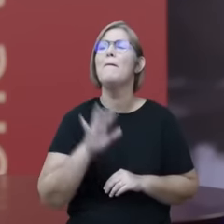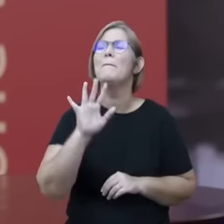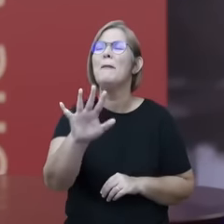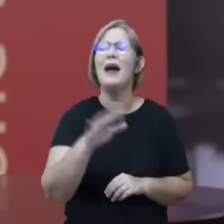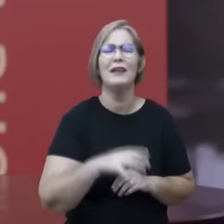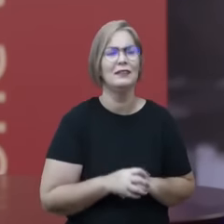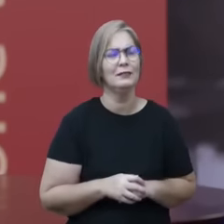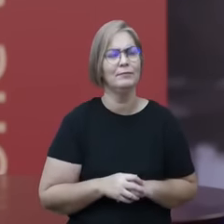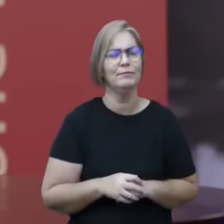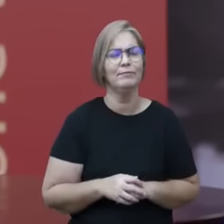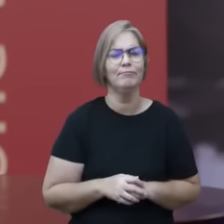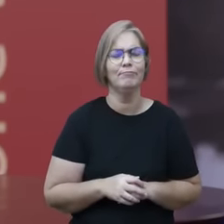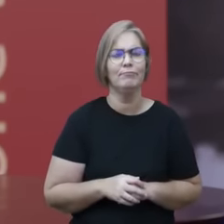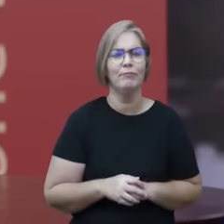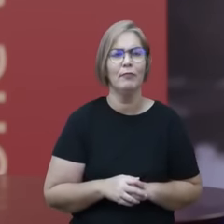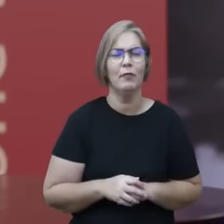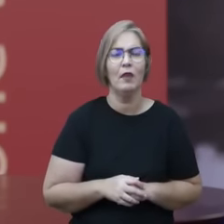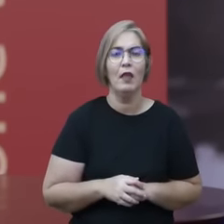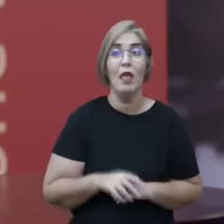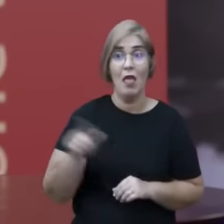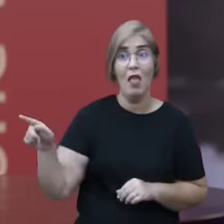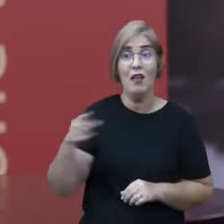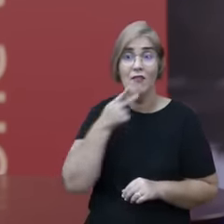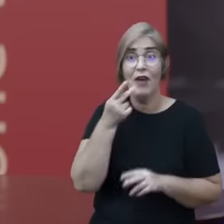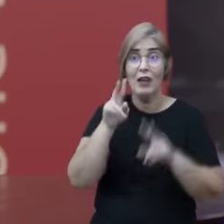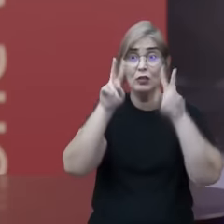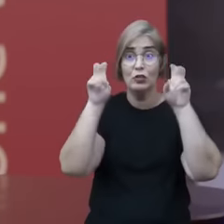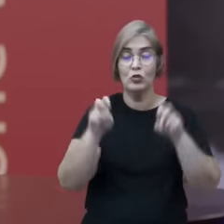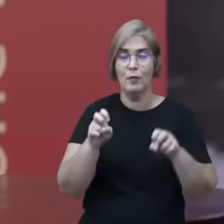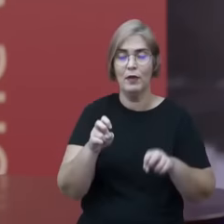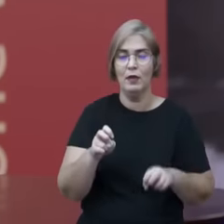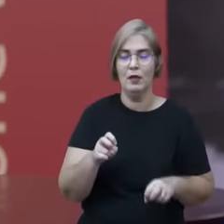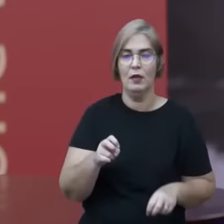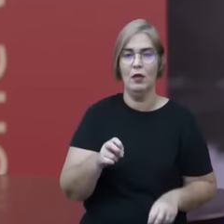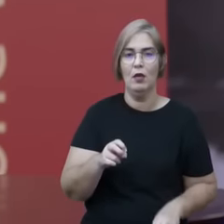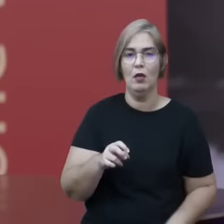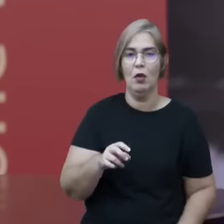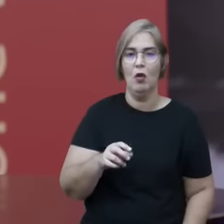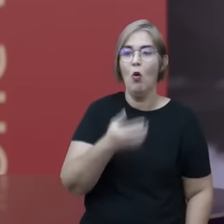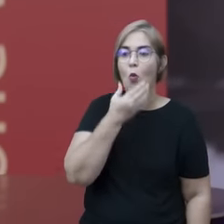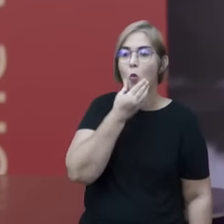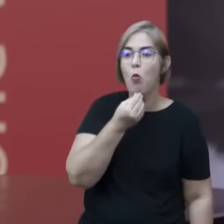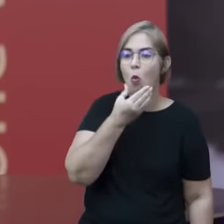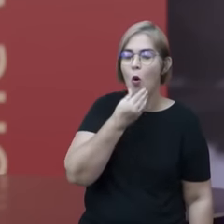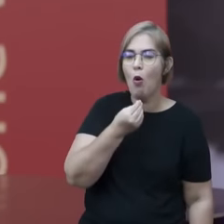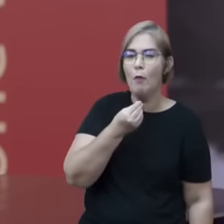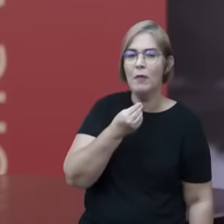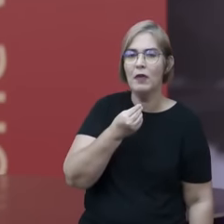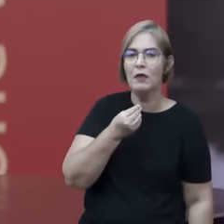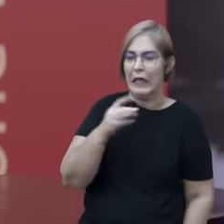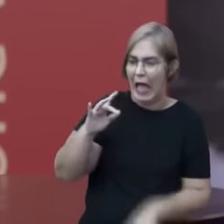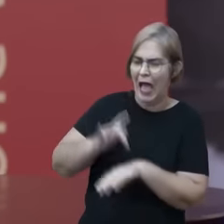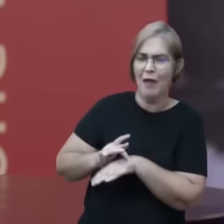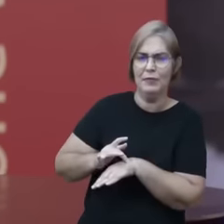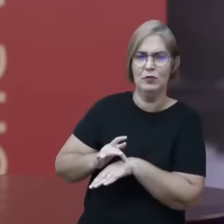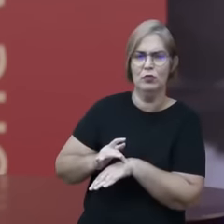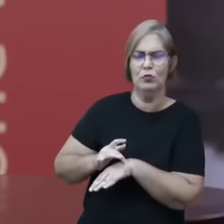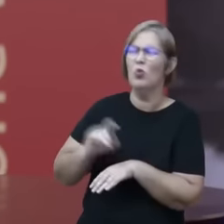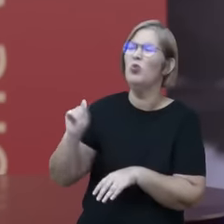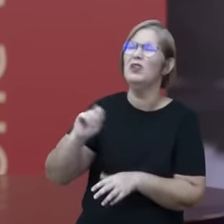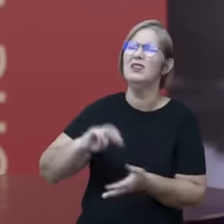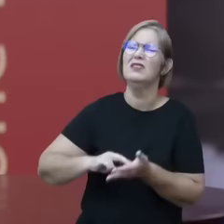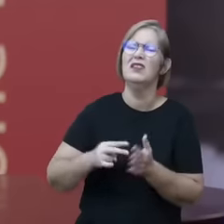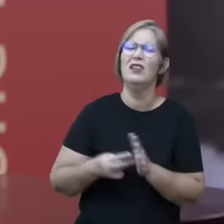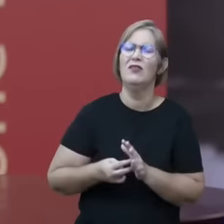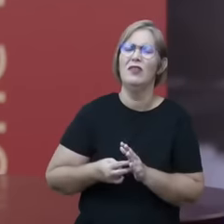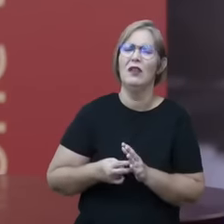homem do absurdo, ele vai passar para o homem absurdo. O que que significa este esta passagem